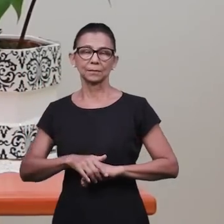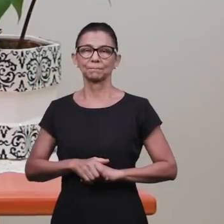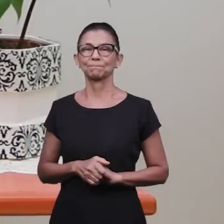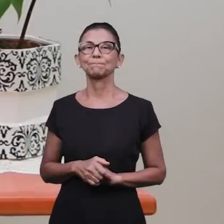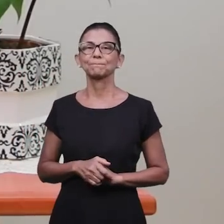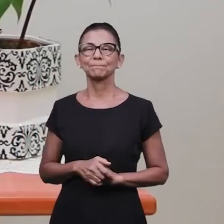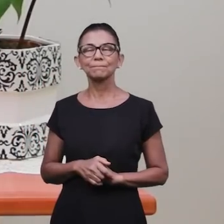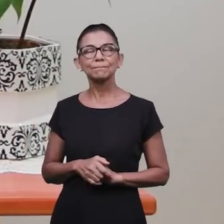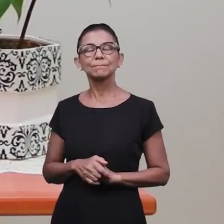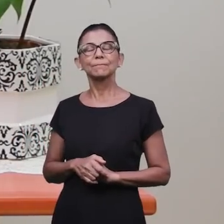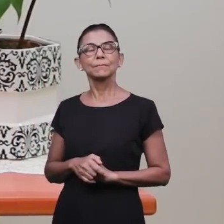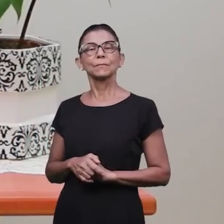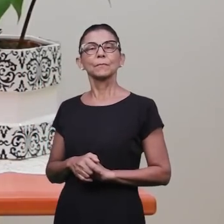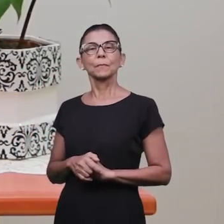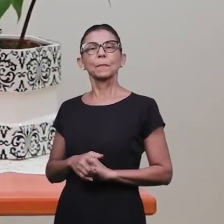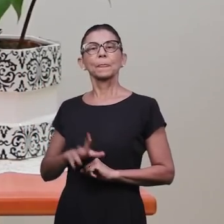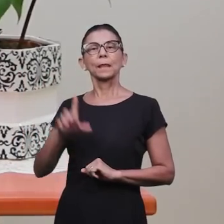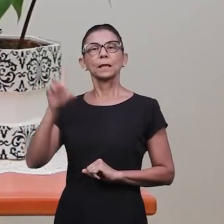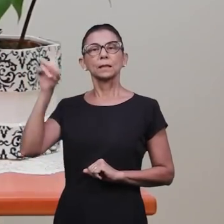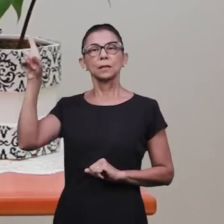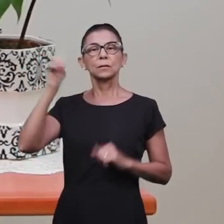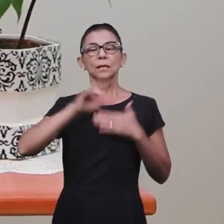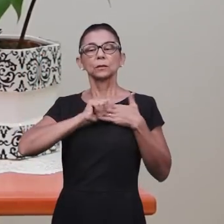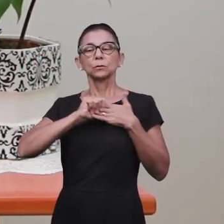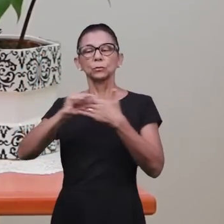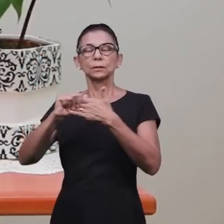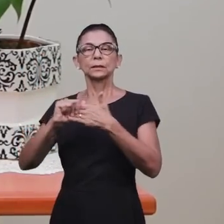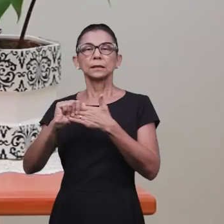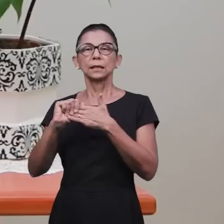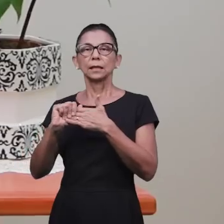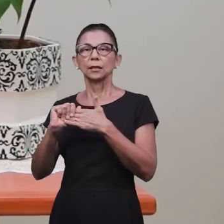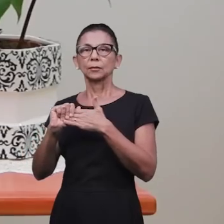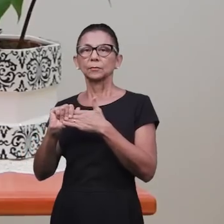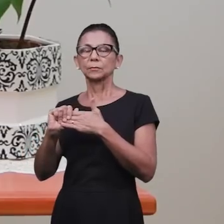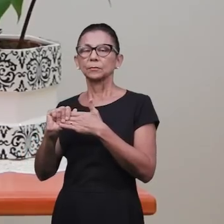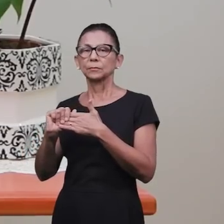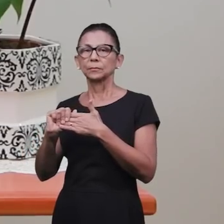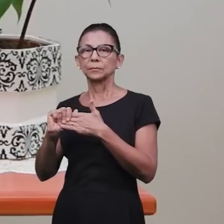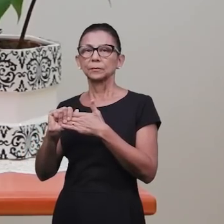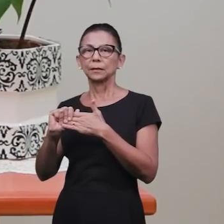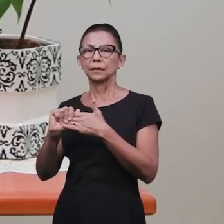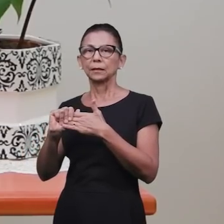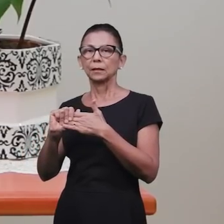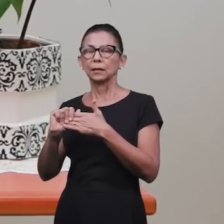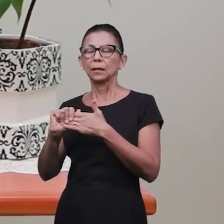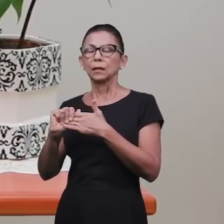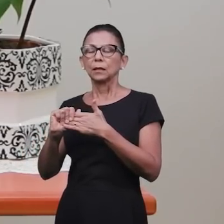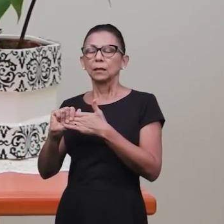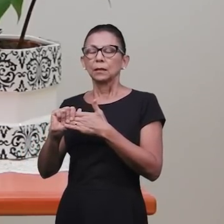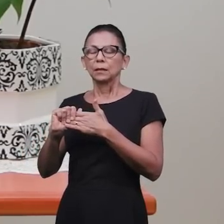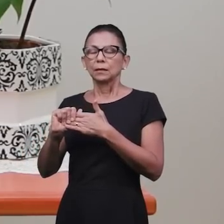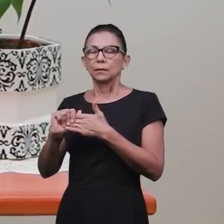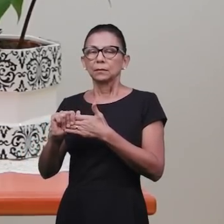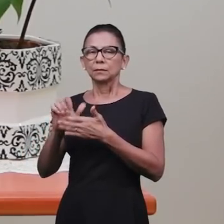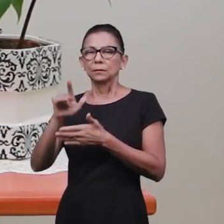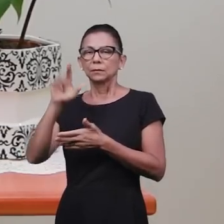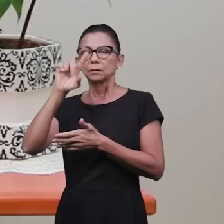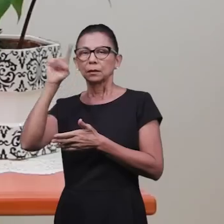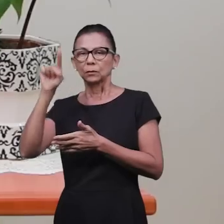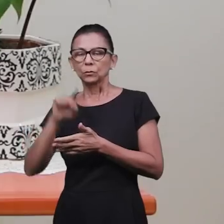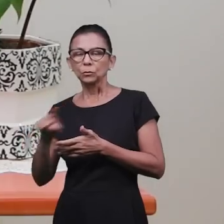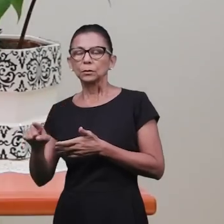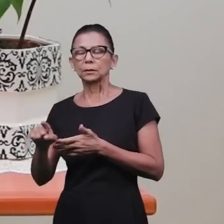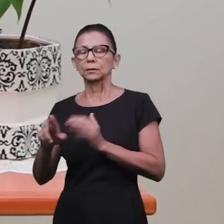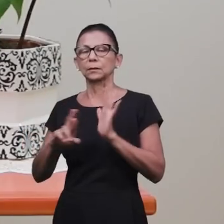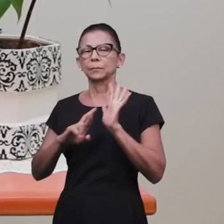Deus quer nos guiar na luz. Deus quer que nós andemos na luz e não em trevas. As